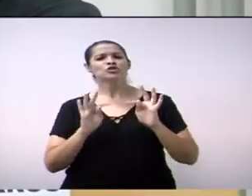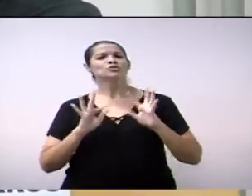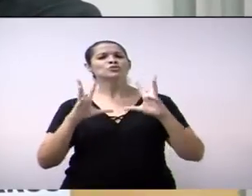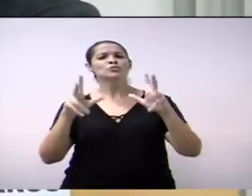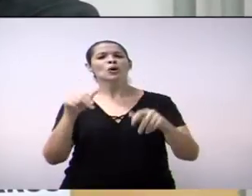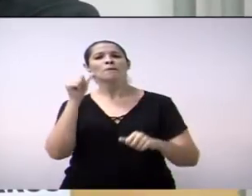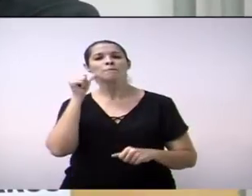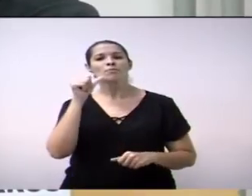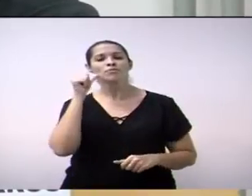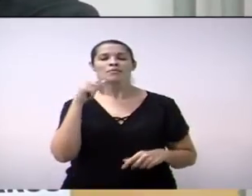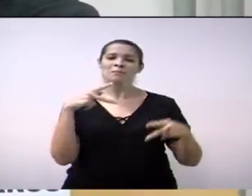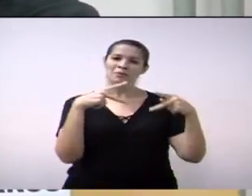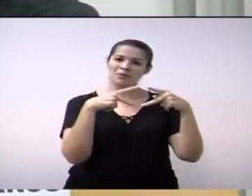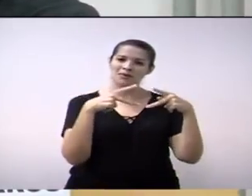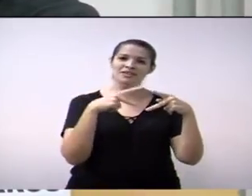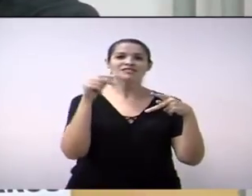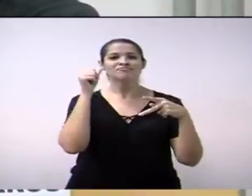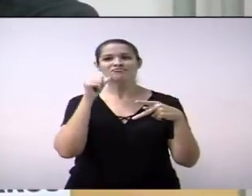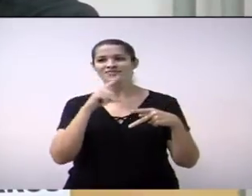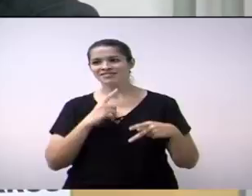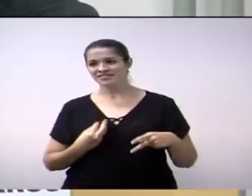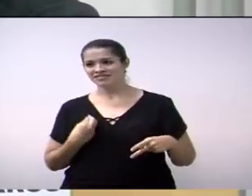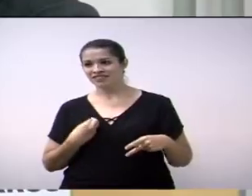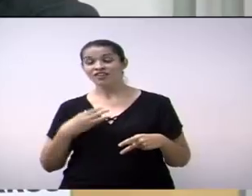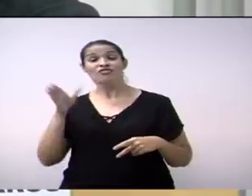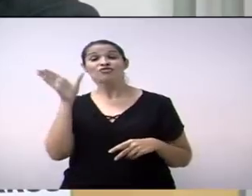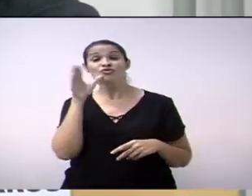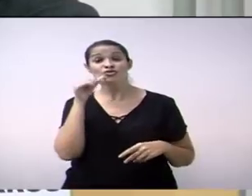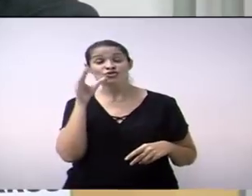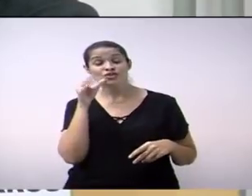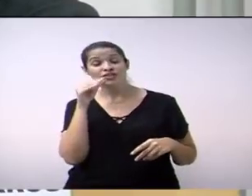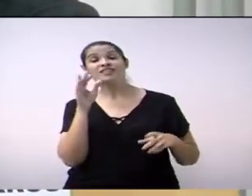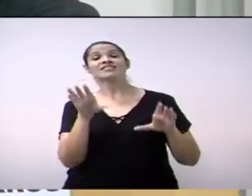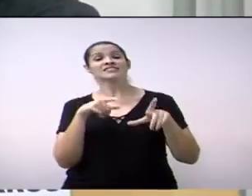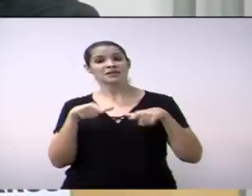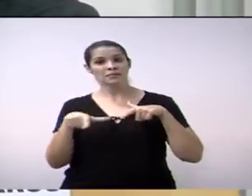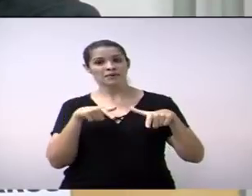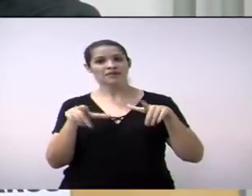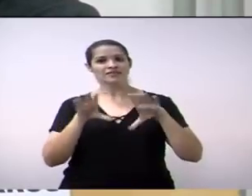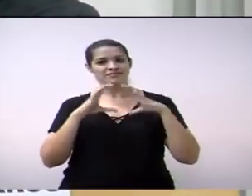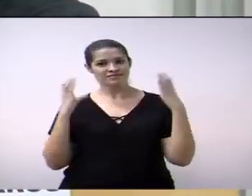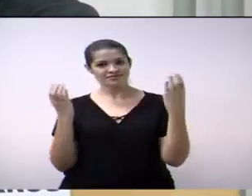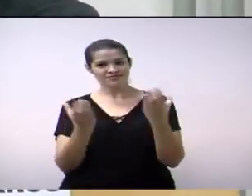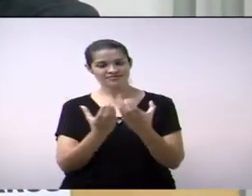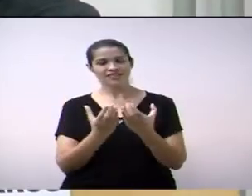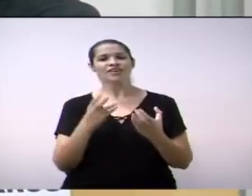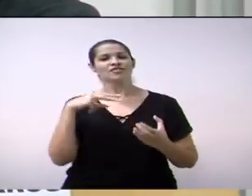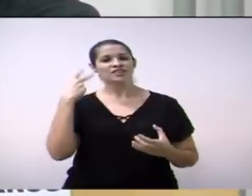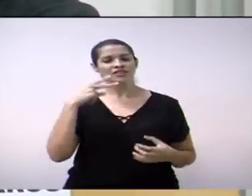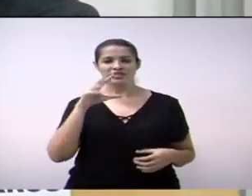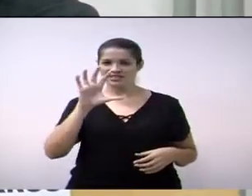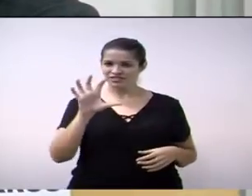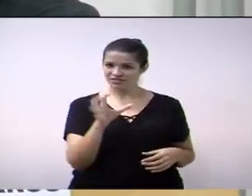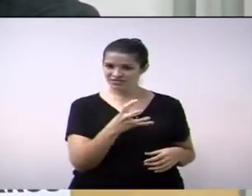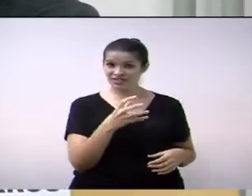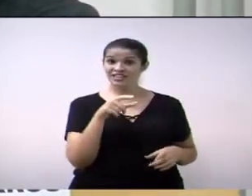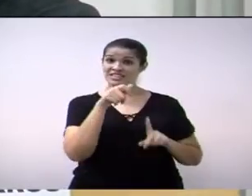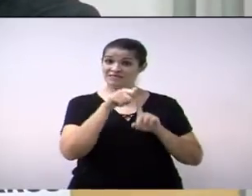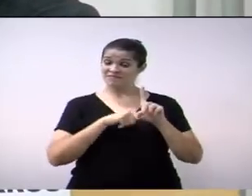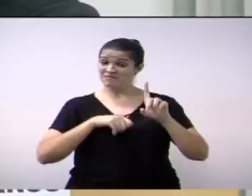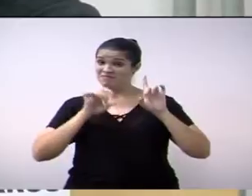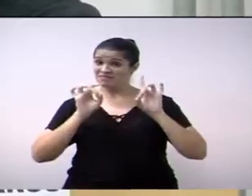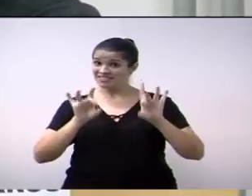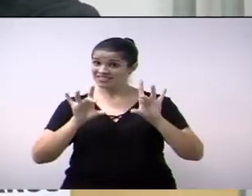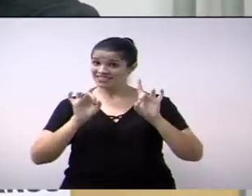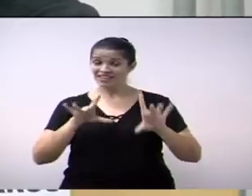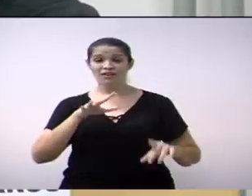de Paulínia, a todas as mulheres que estão aqui na Câmara, funcionárias aqui da Câmara, bem lembrado pelo vereador Tiguila. Esse mês é um mês especial para